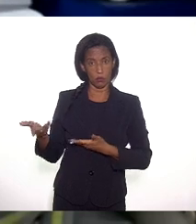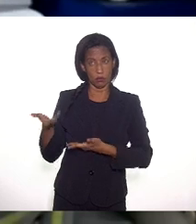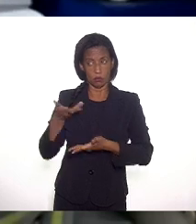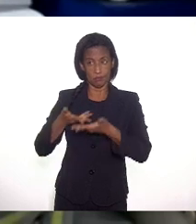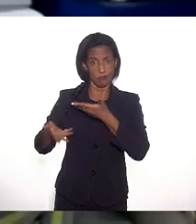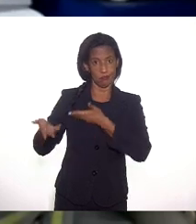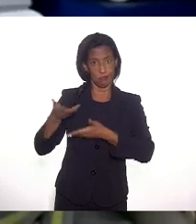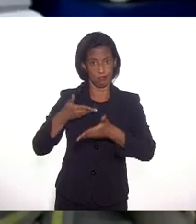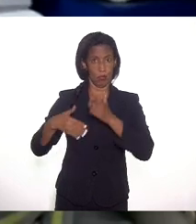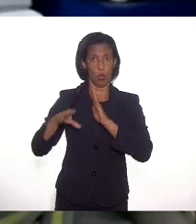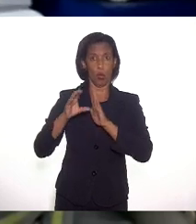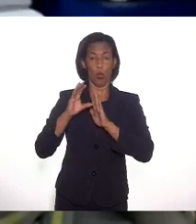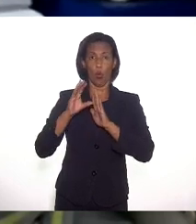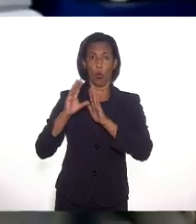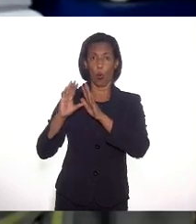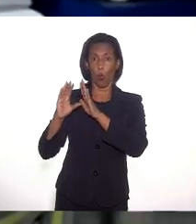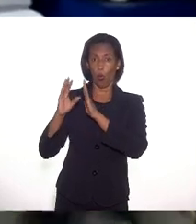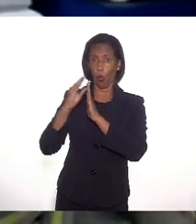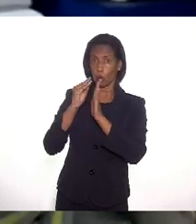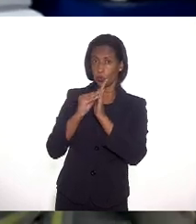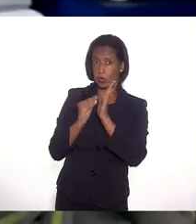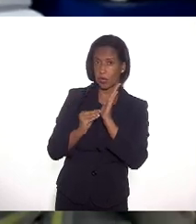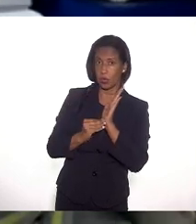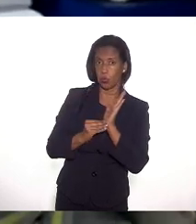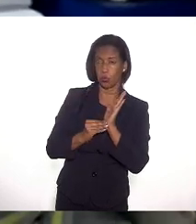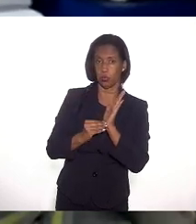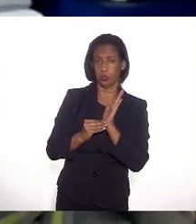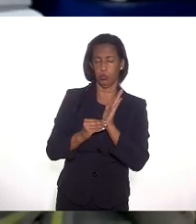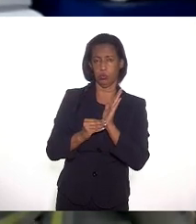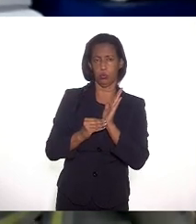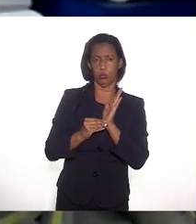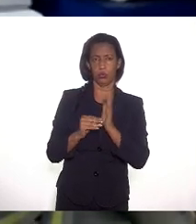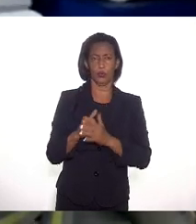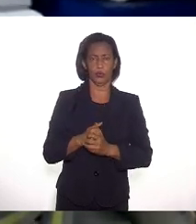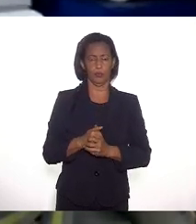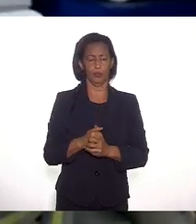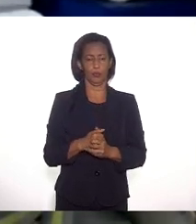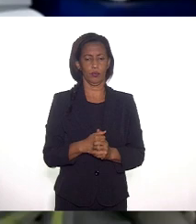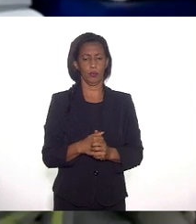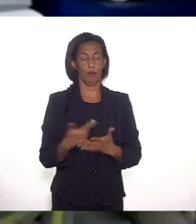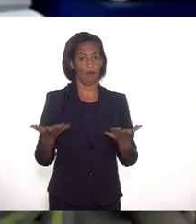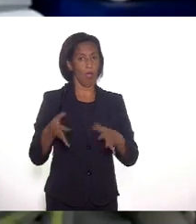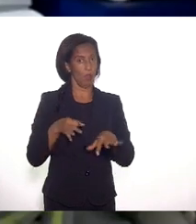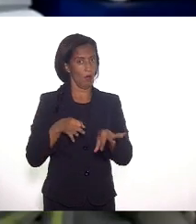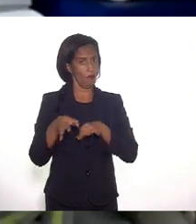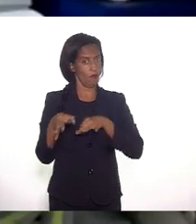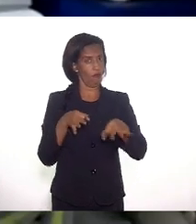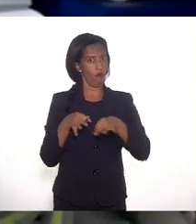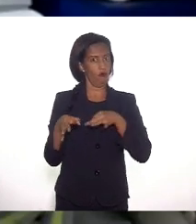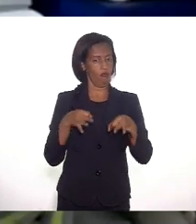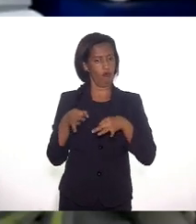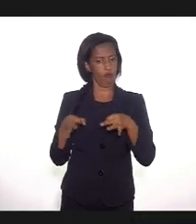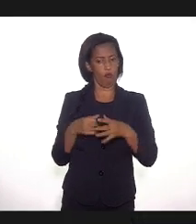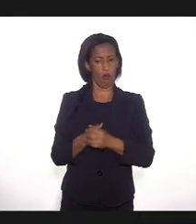mérito de conteúdo, nós todos estamos convergindo no conteúdo. Não é? Agora, na forma,